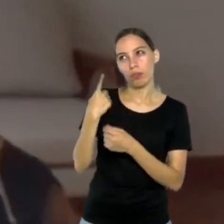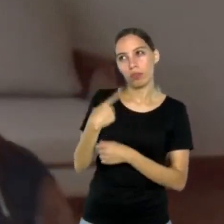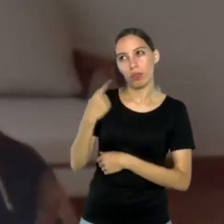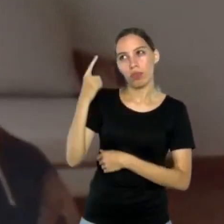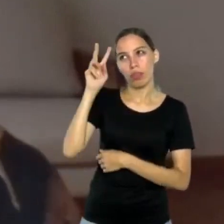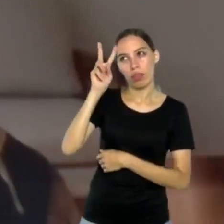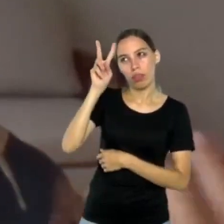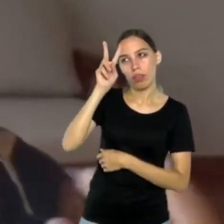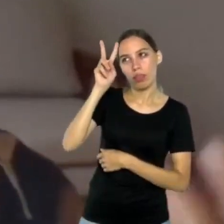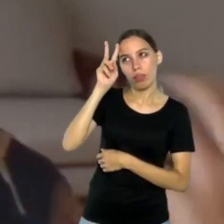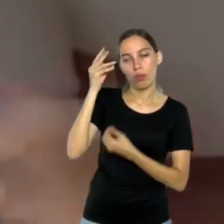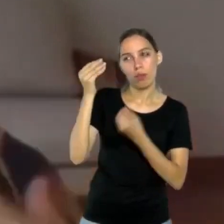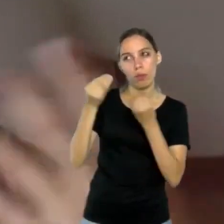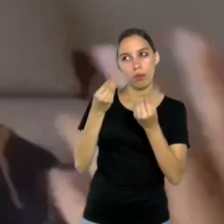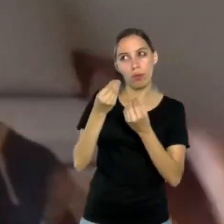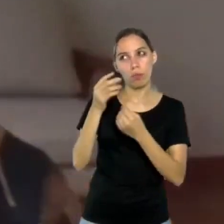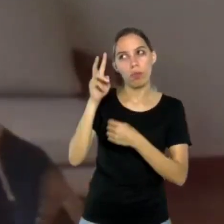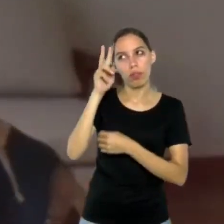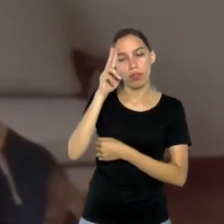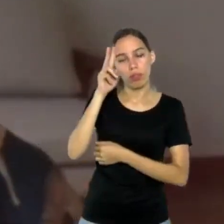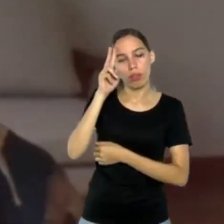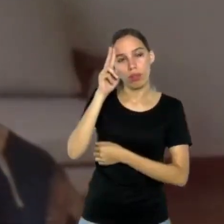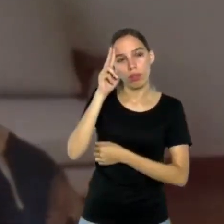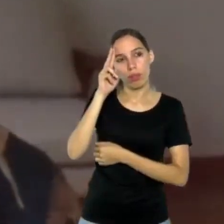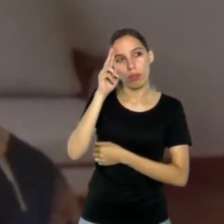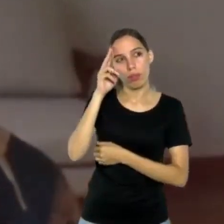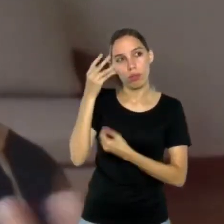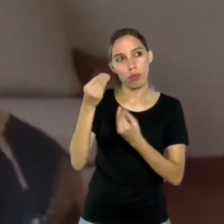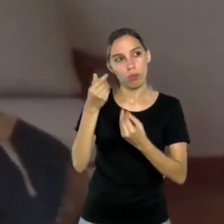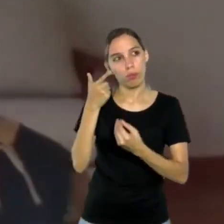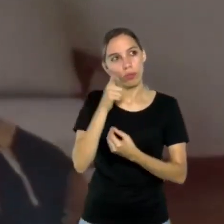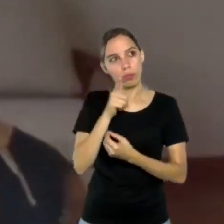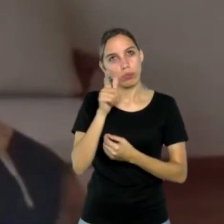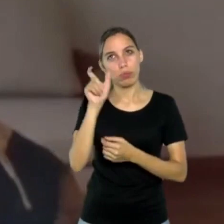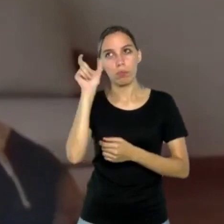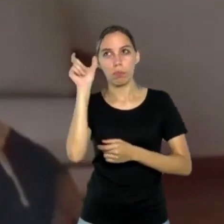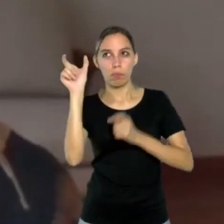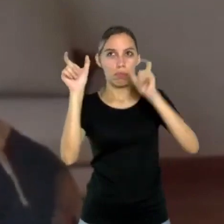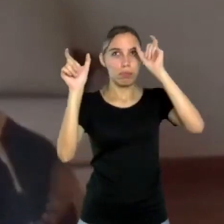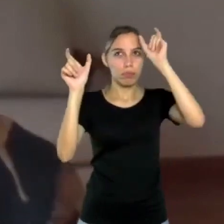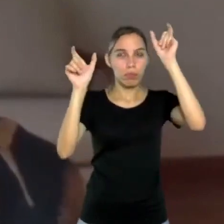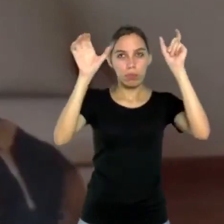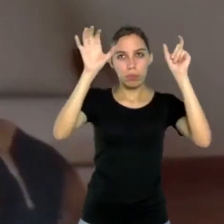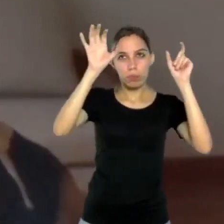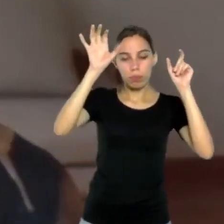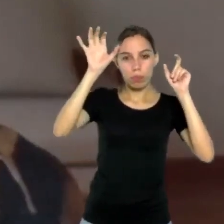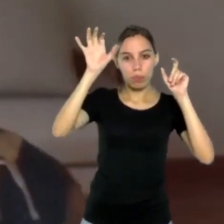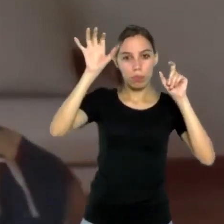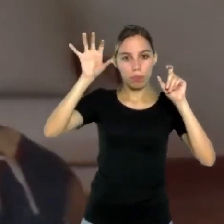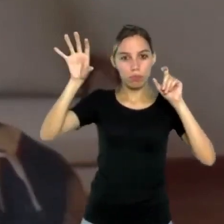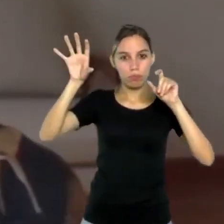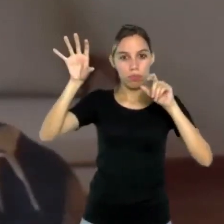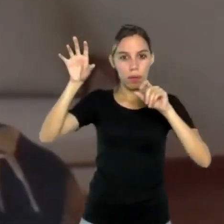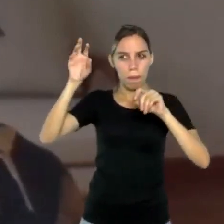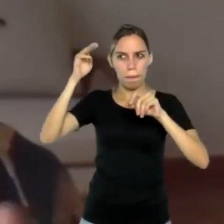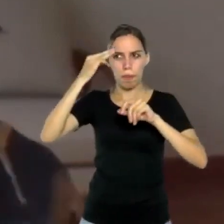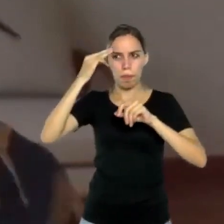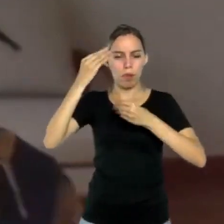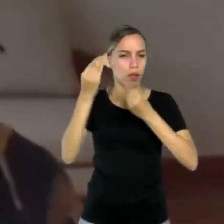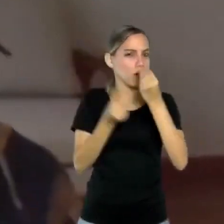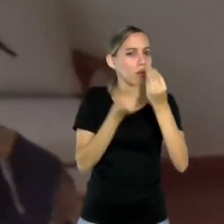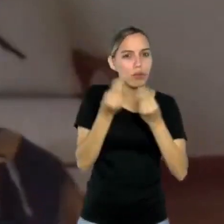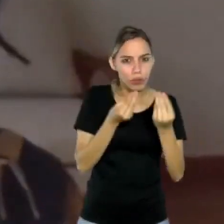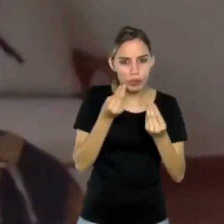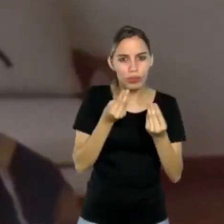se lembra, e como é que a memória é um jeito de acessar as coisas, né, as coisas que sensibilizam a gente, que a gente quer acessar. Eu acho que